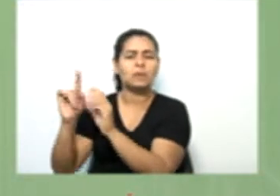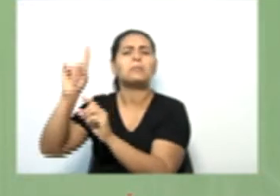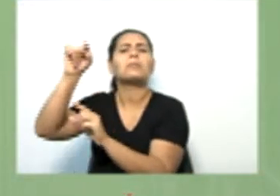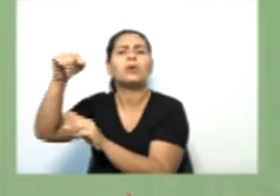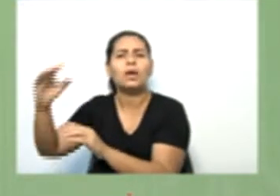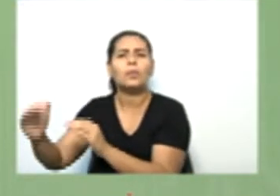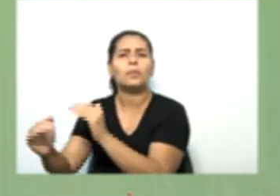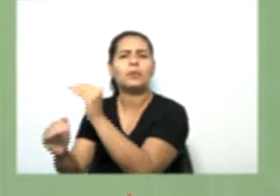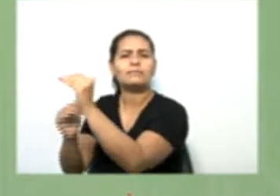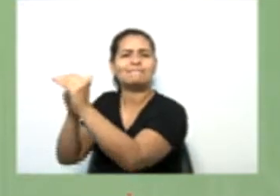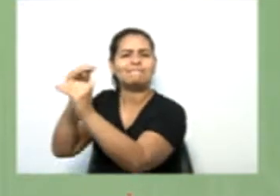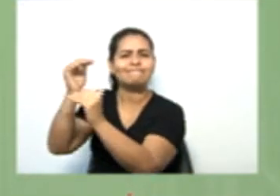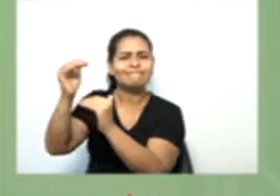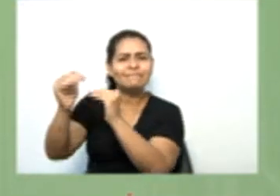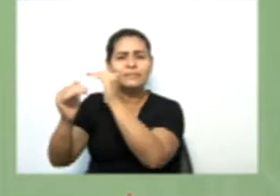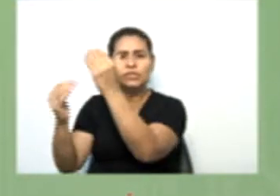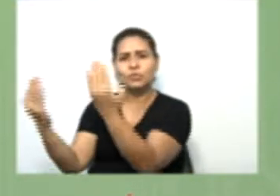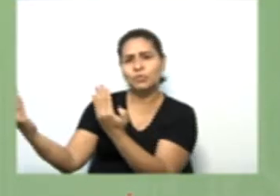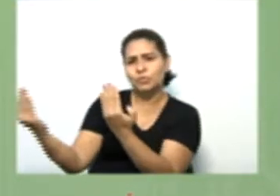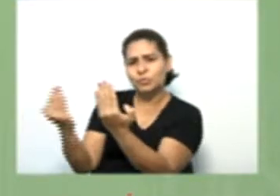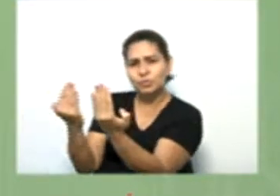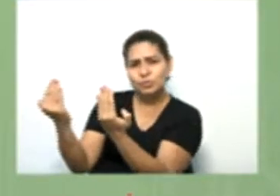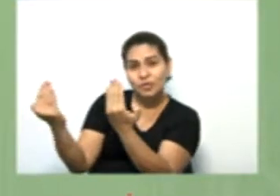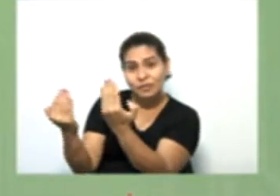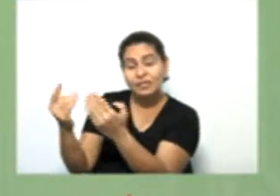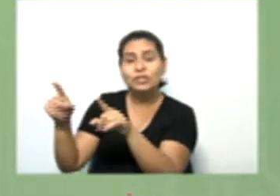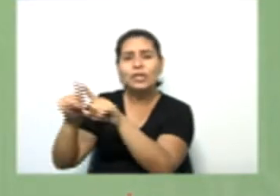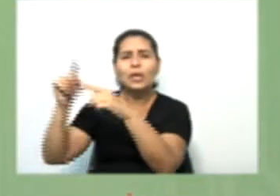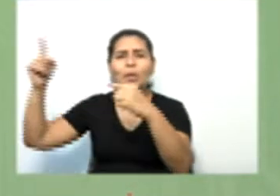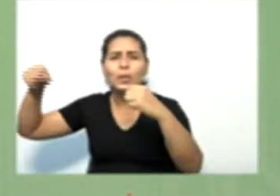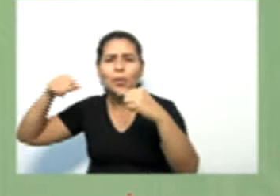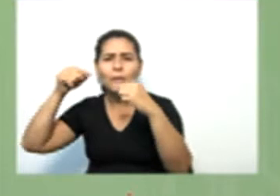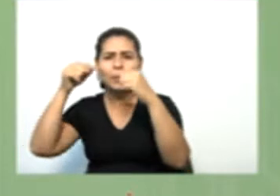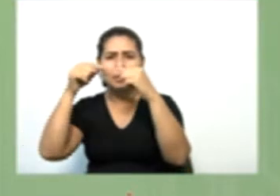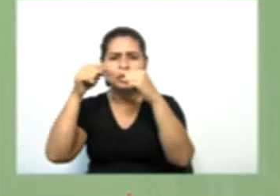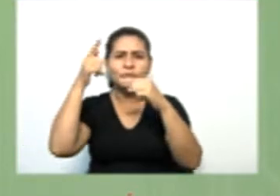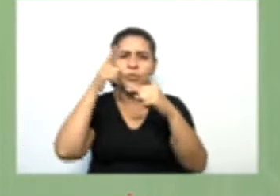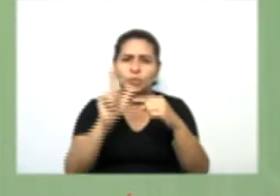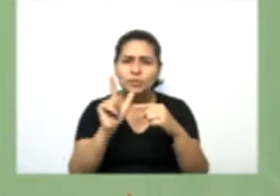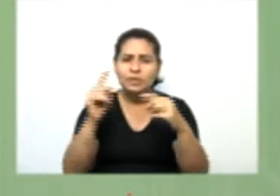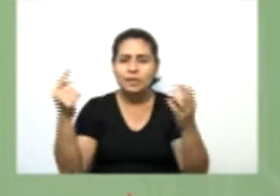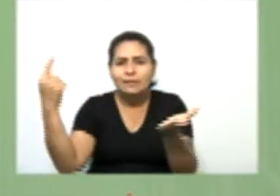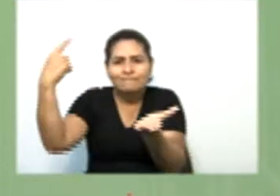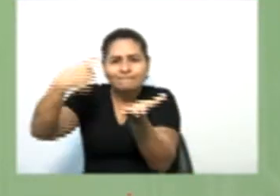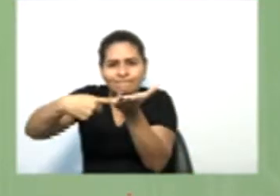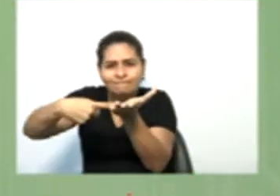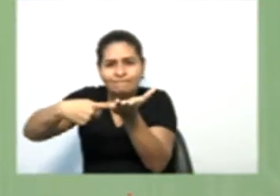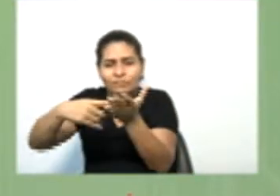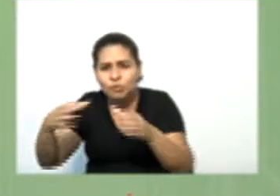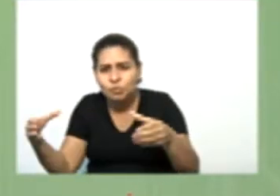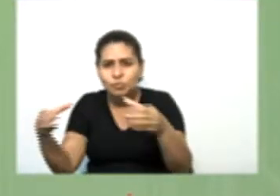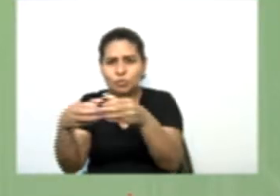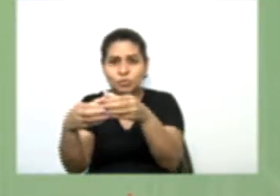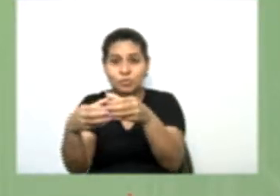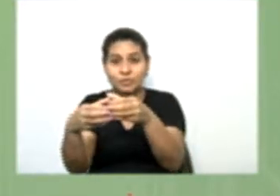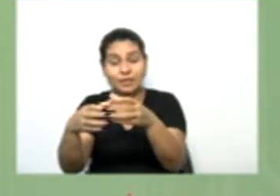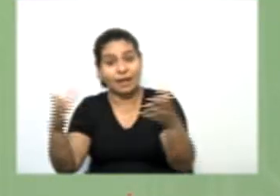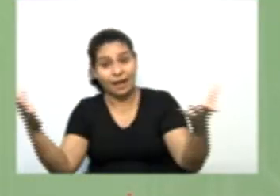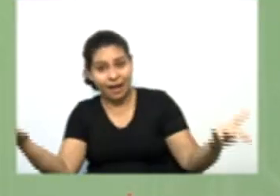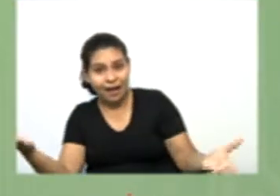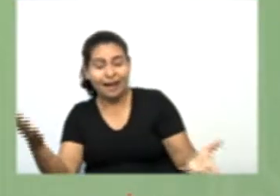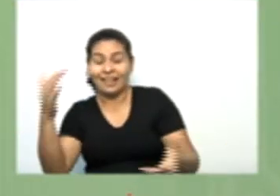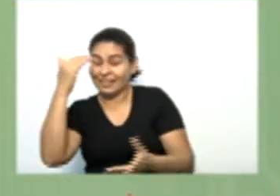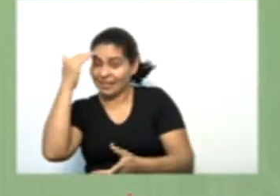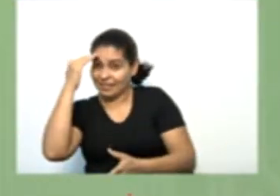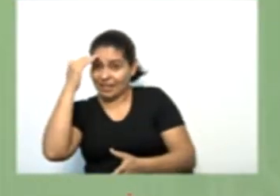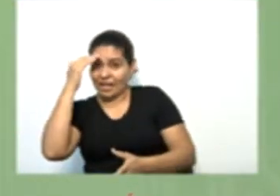de um processo bilateral com o objetivo de chegar a uma decisão conjunta.